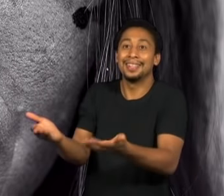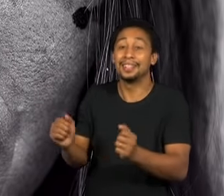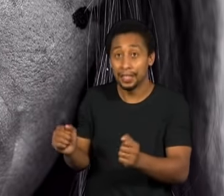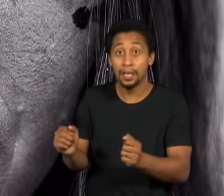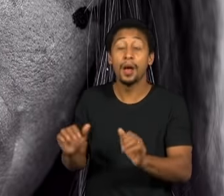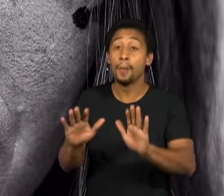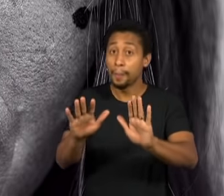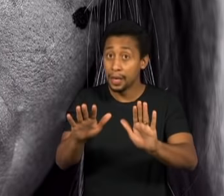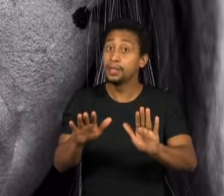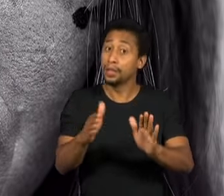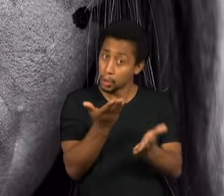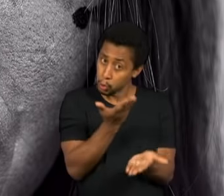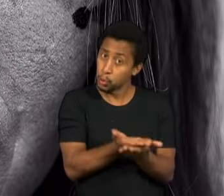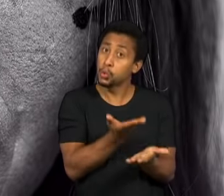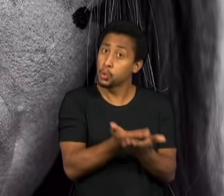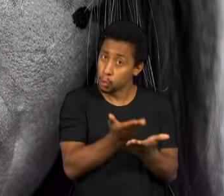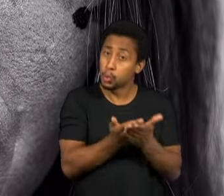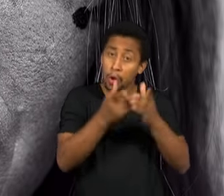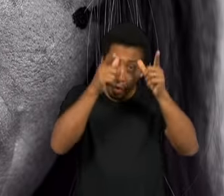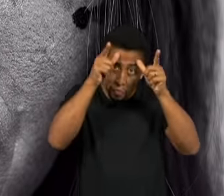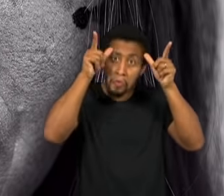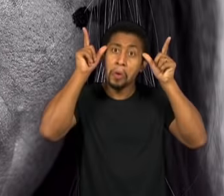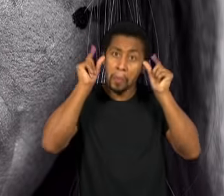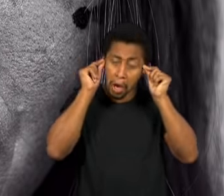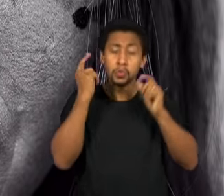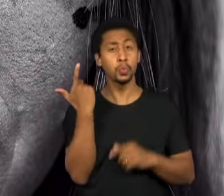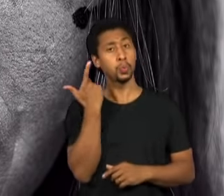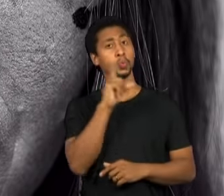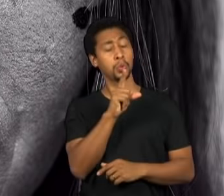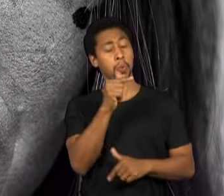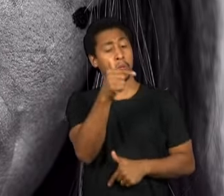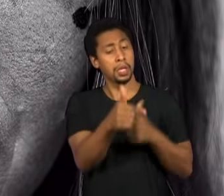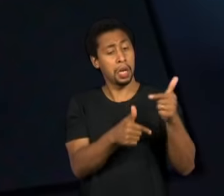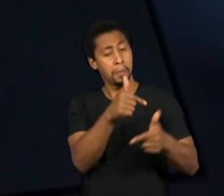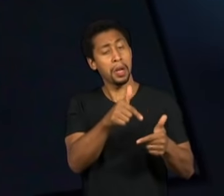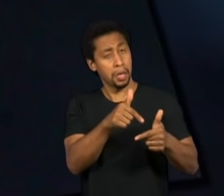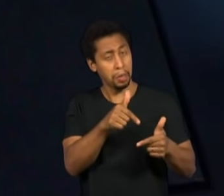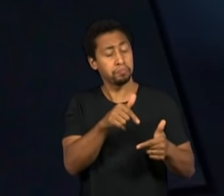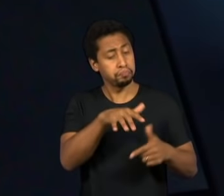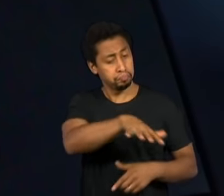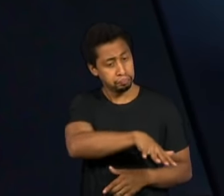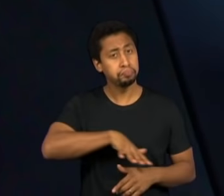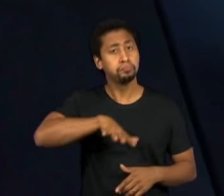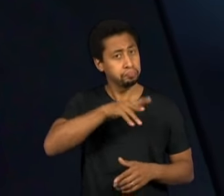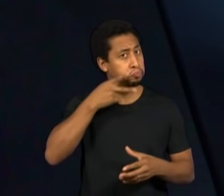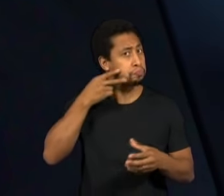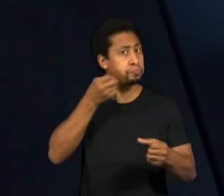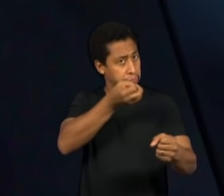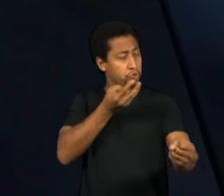fez um curso de enfermagem e passou a ser enfermeira lá na aldeia.